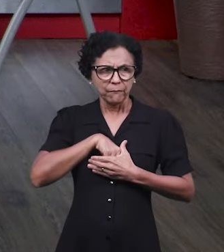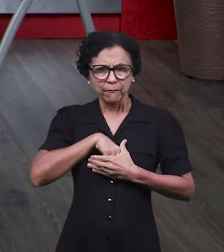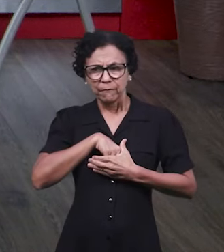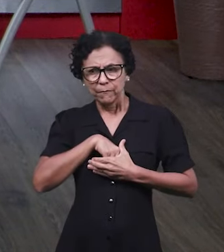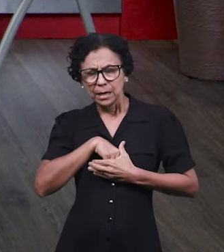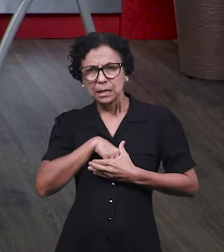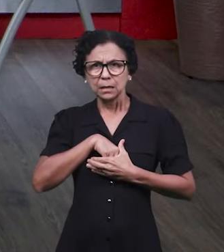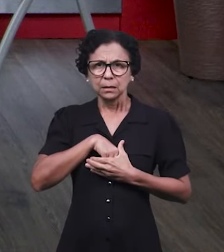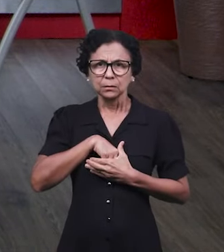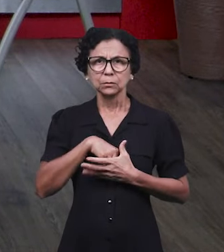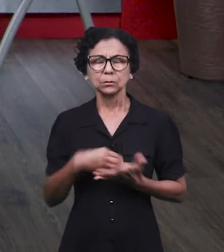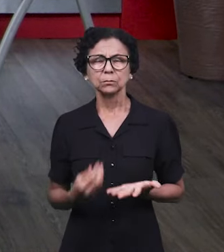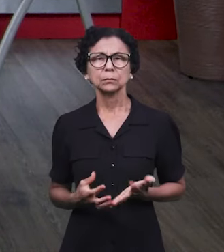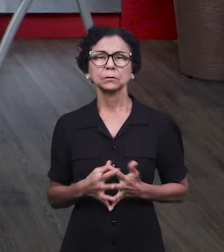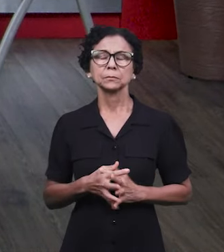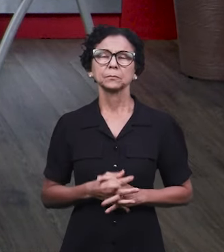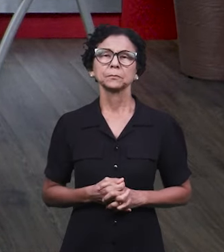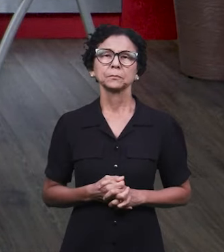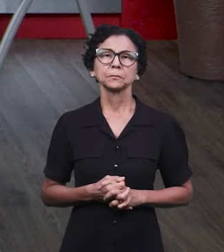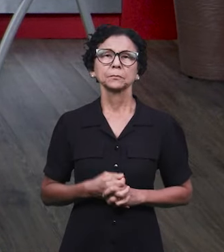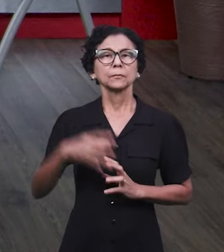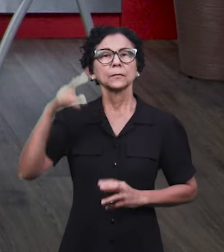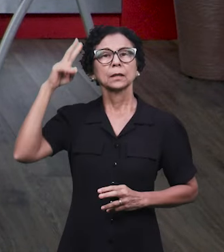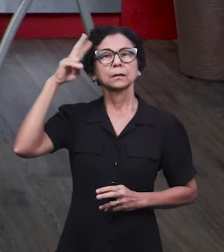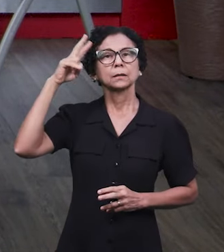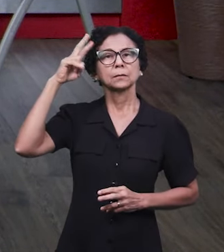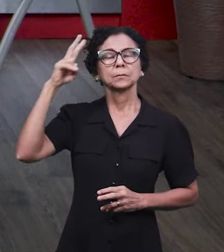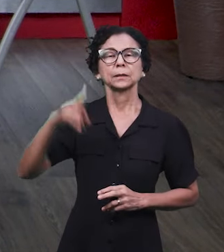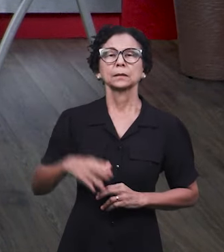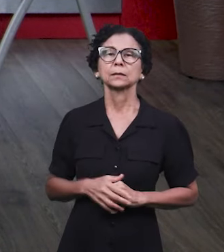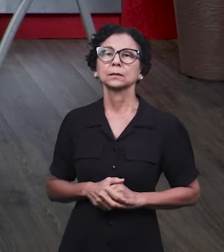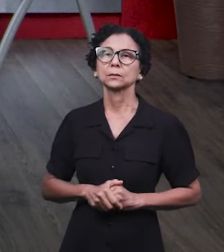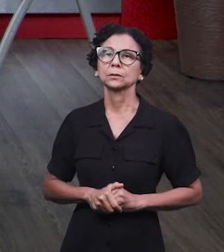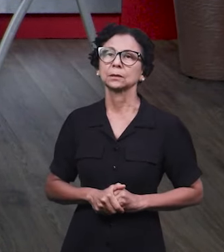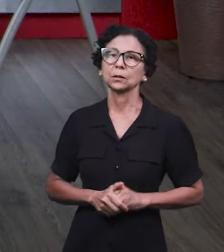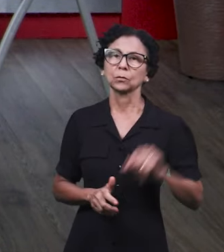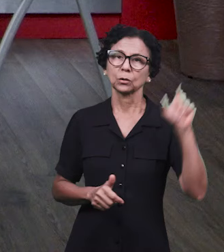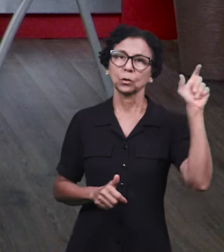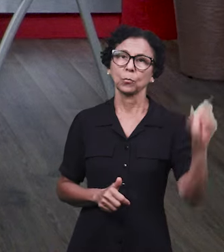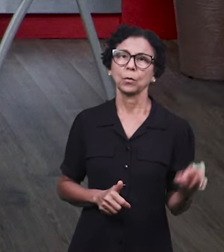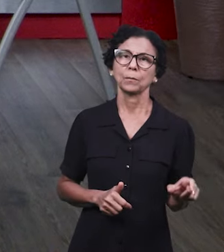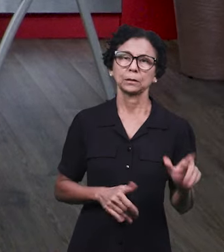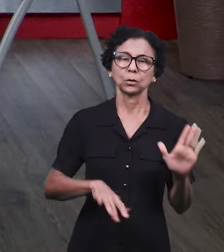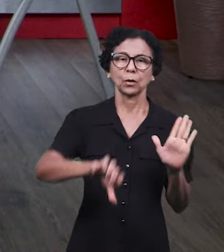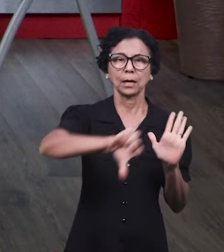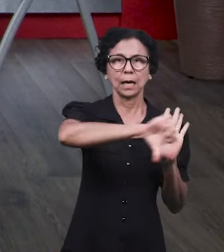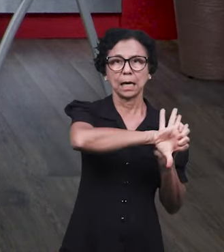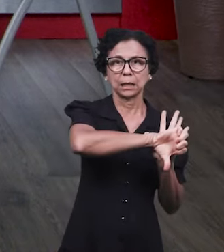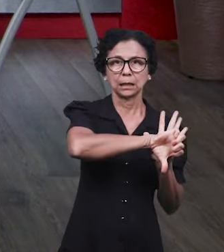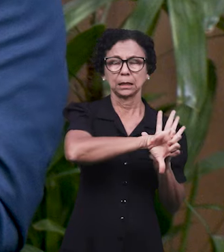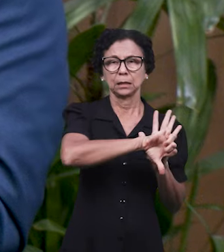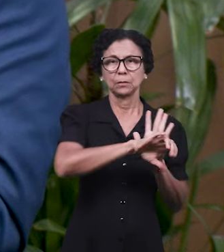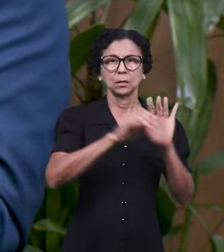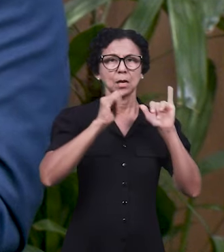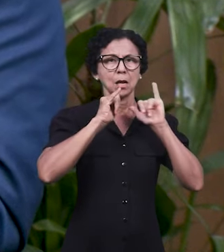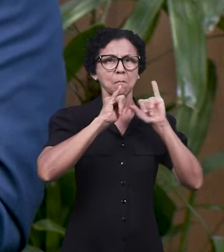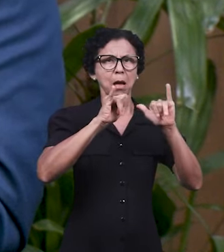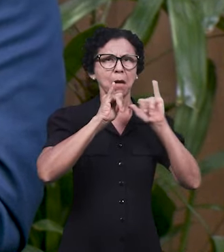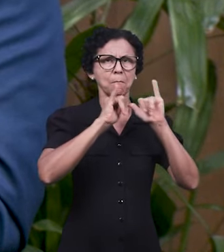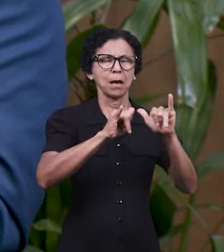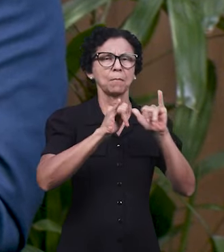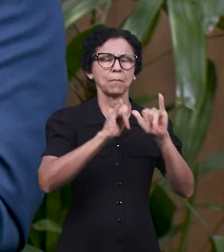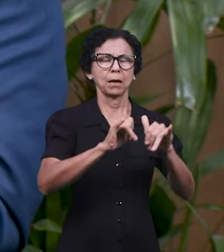suscinta E lembrando que quando é pessoa jurídica é só o crime da crime de difamação Dora Luana